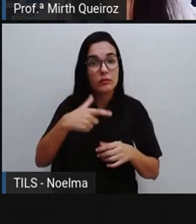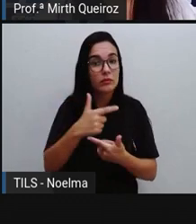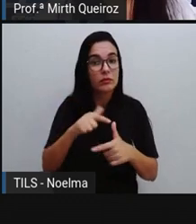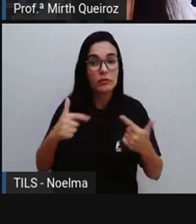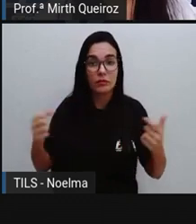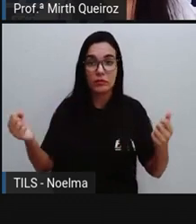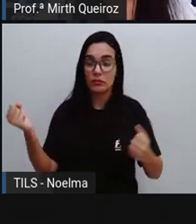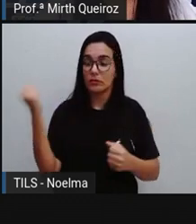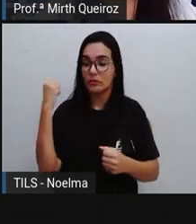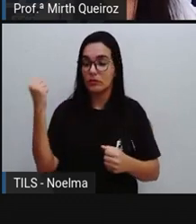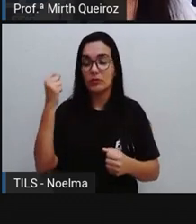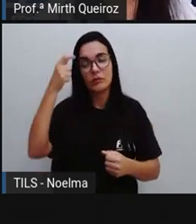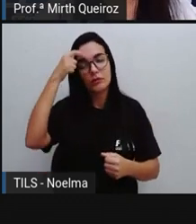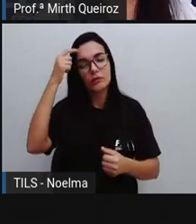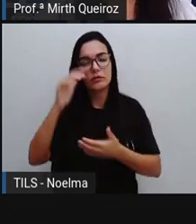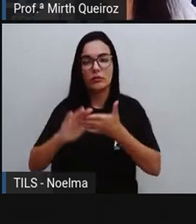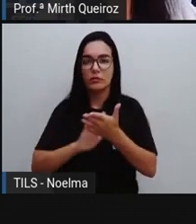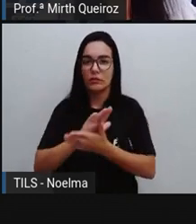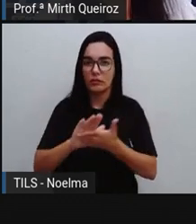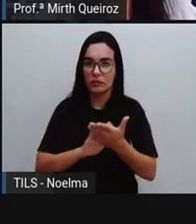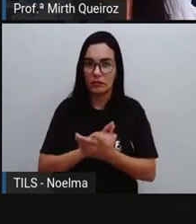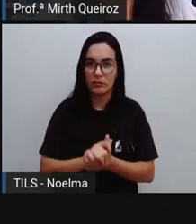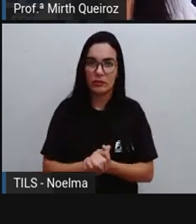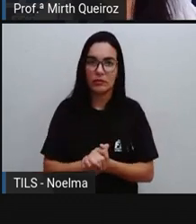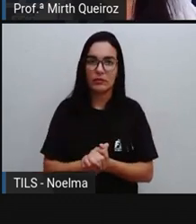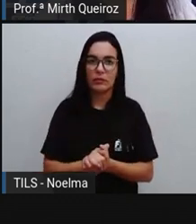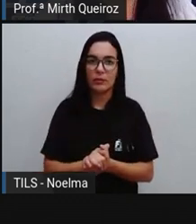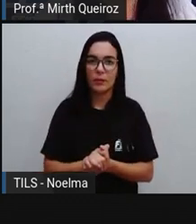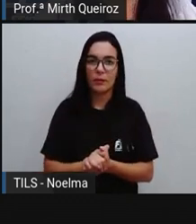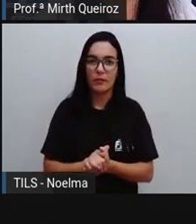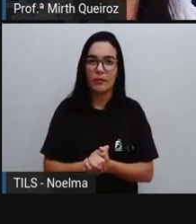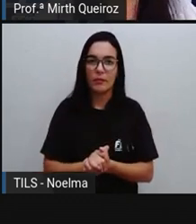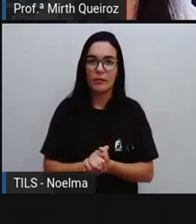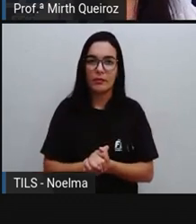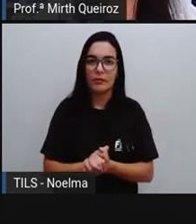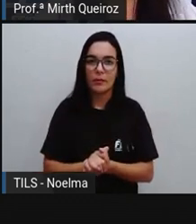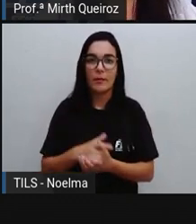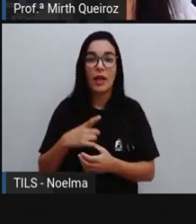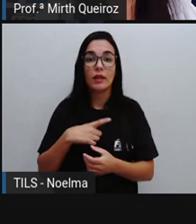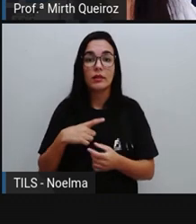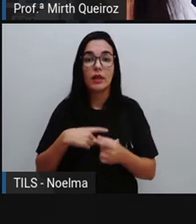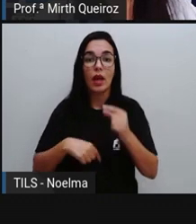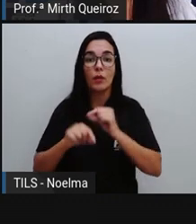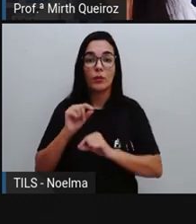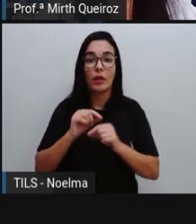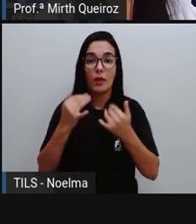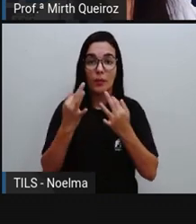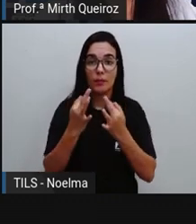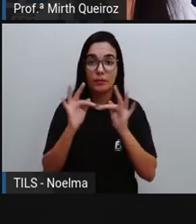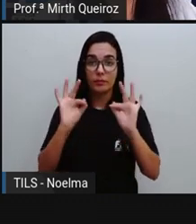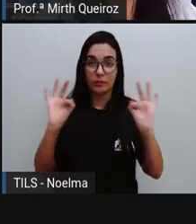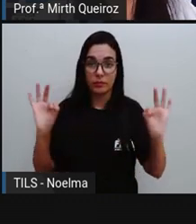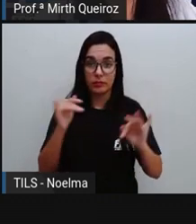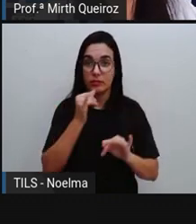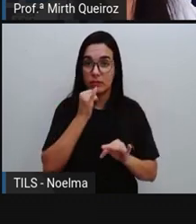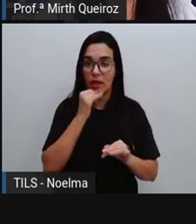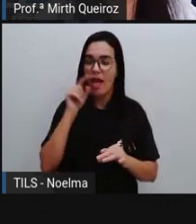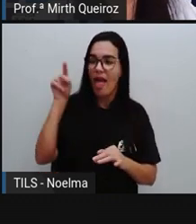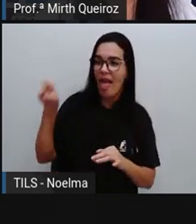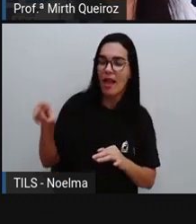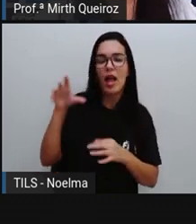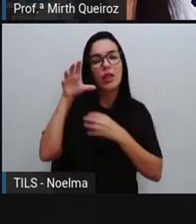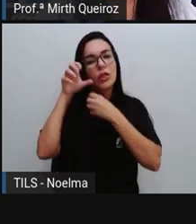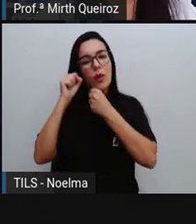atividade física ou mental voluntária. E aí a gente tem o exemplo, né? Ela